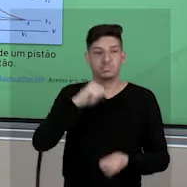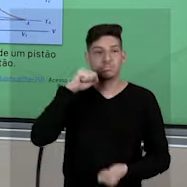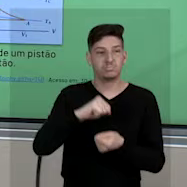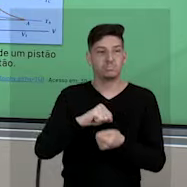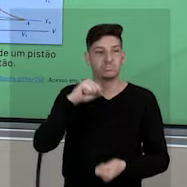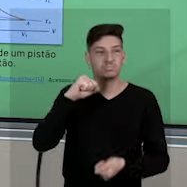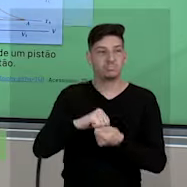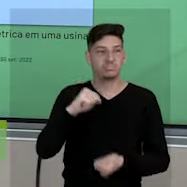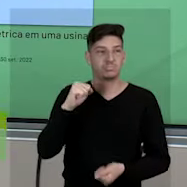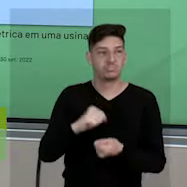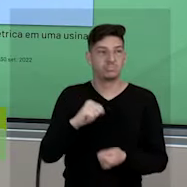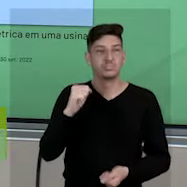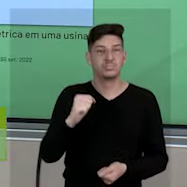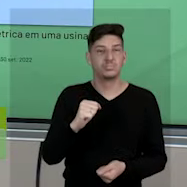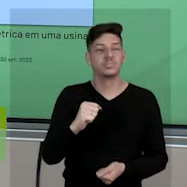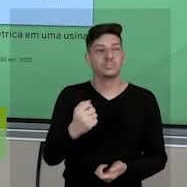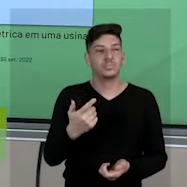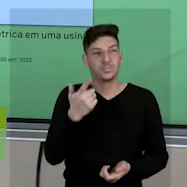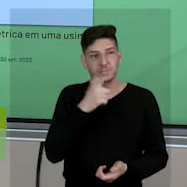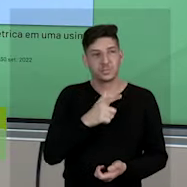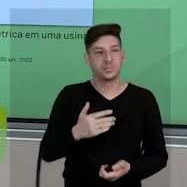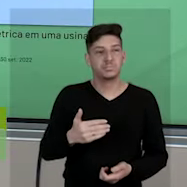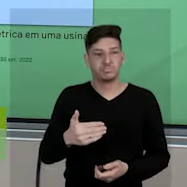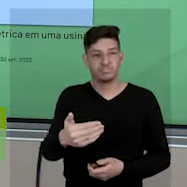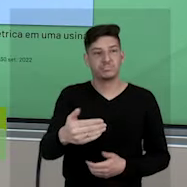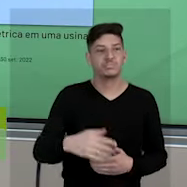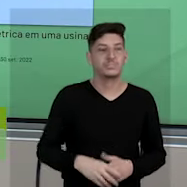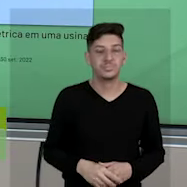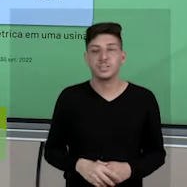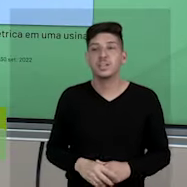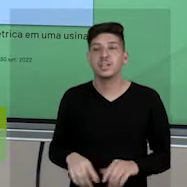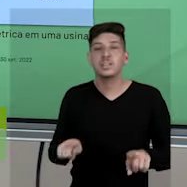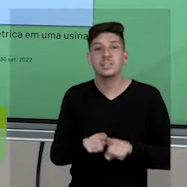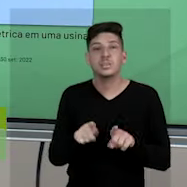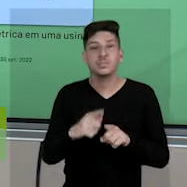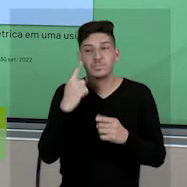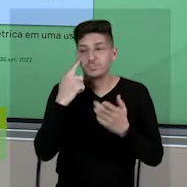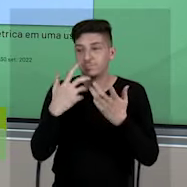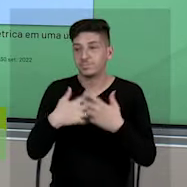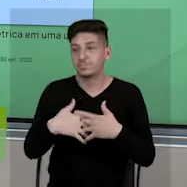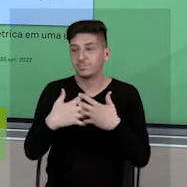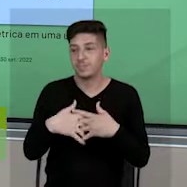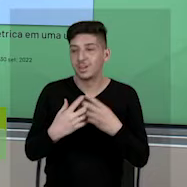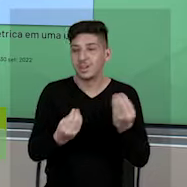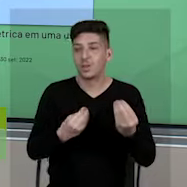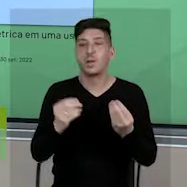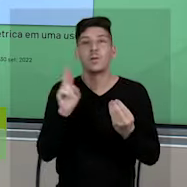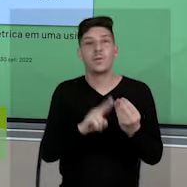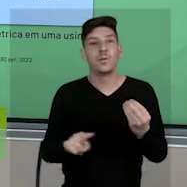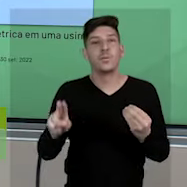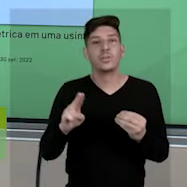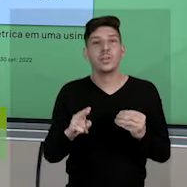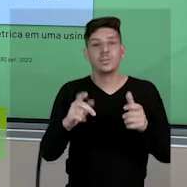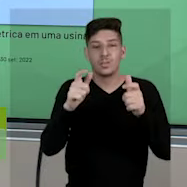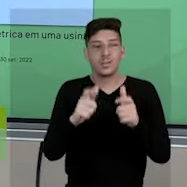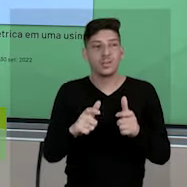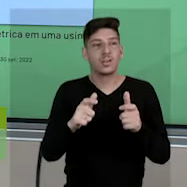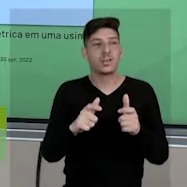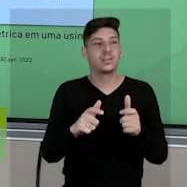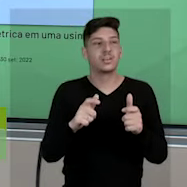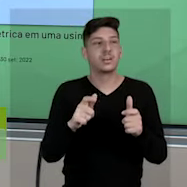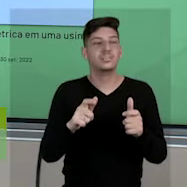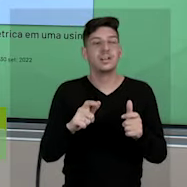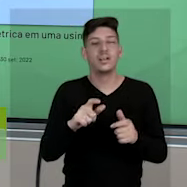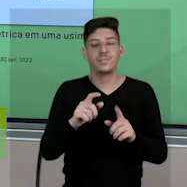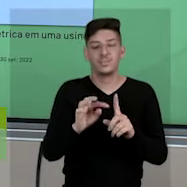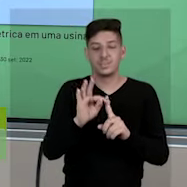fazer a rotação do eixo. Então, a gente pode pensar também na aplicação disso numa usina termoelétrica, que é uma forma